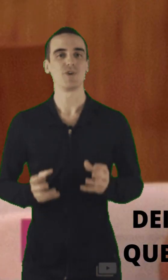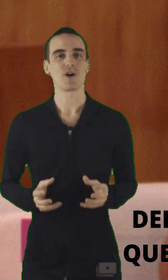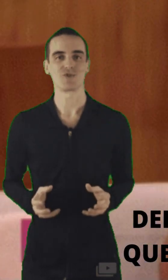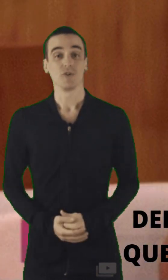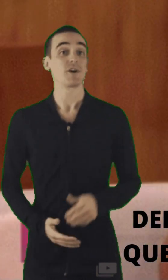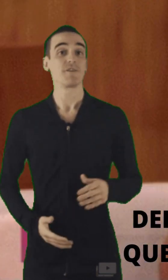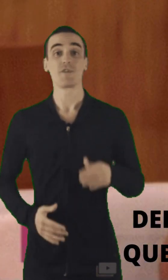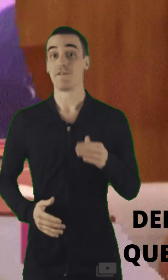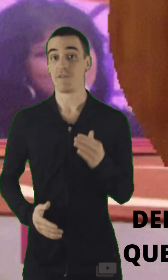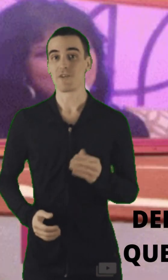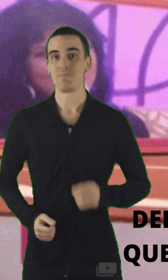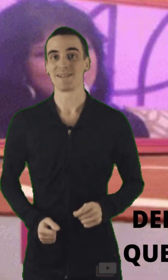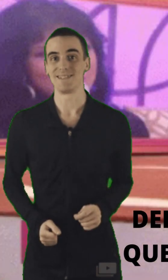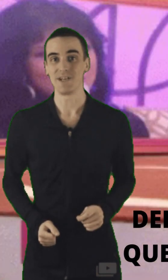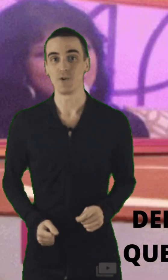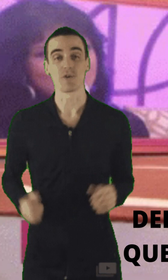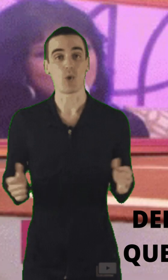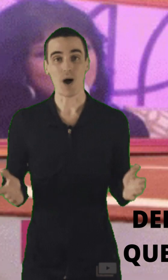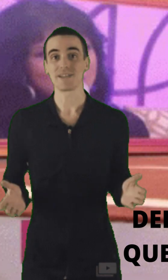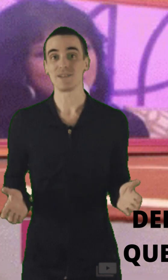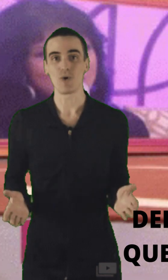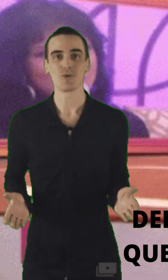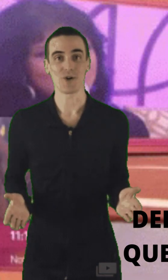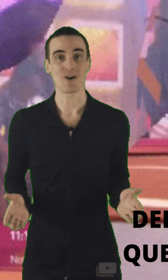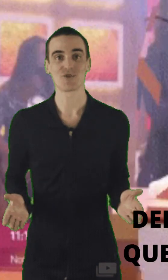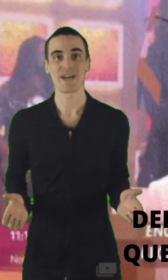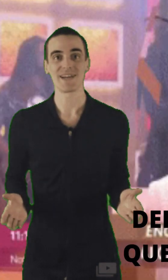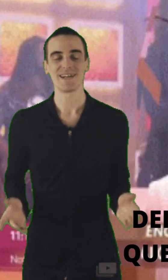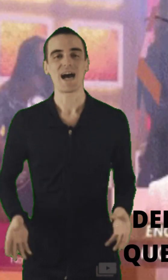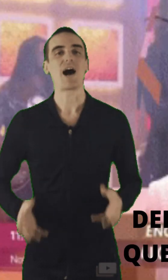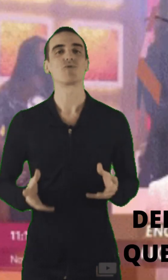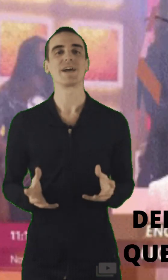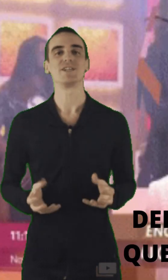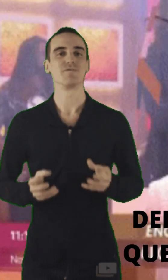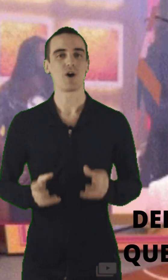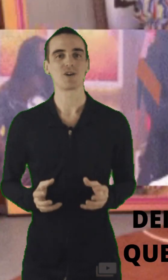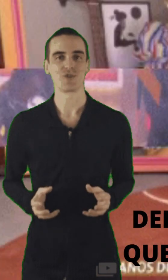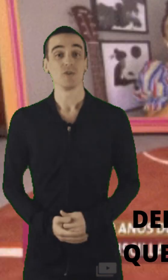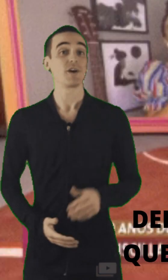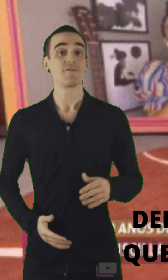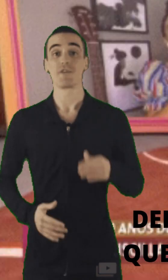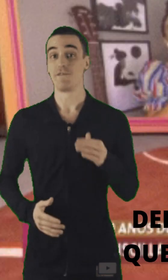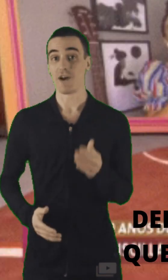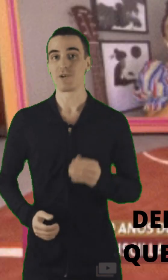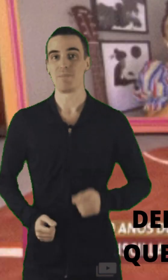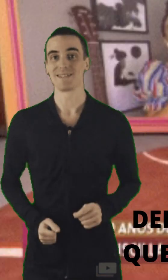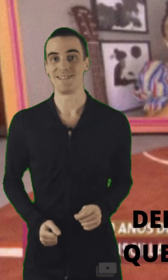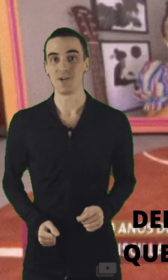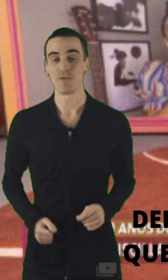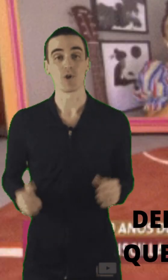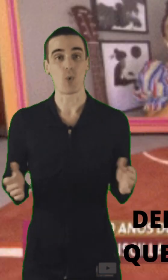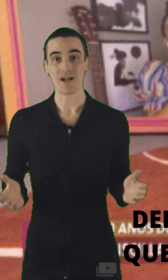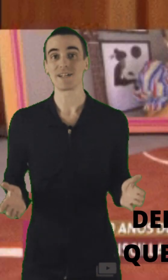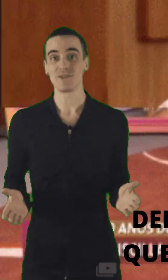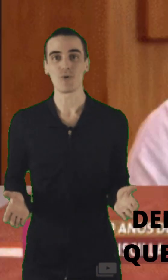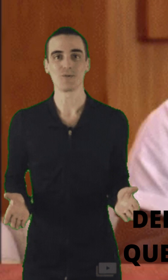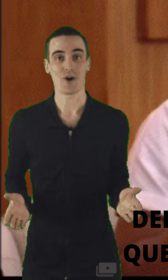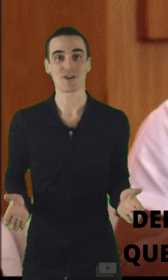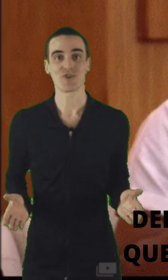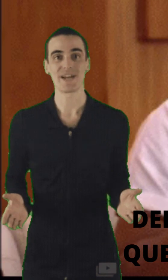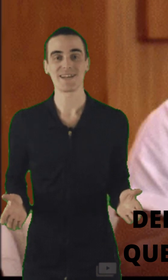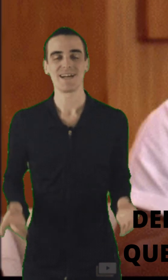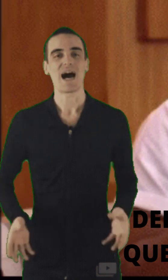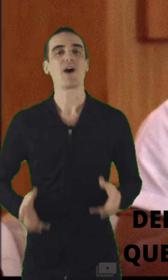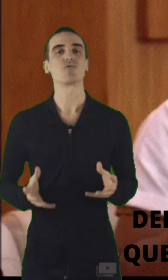novela. Também teve a presença de Priscila Alcântara, que é uma grande artista que está